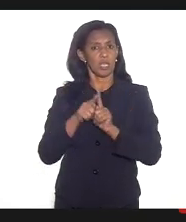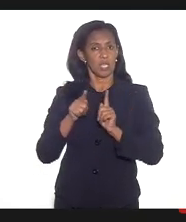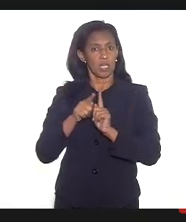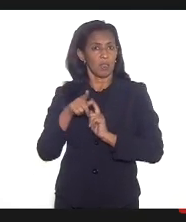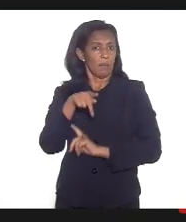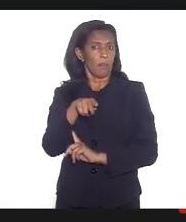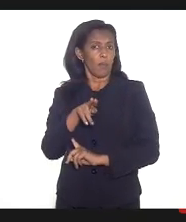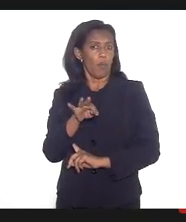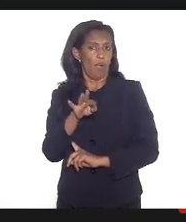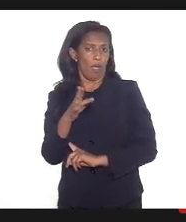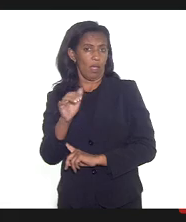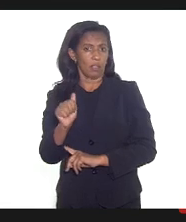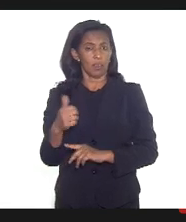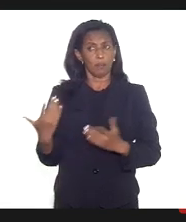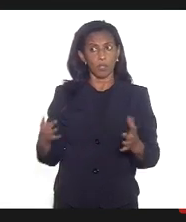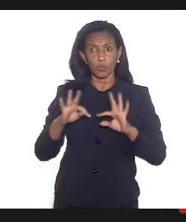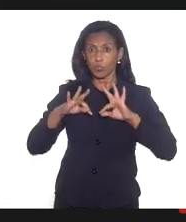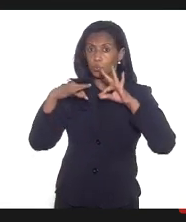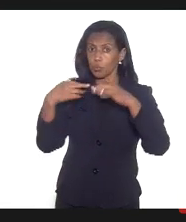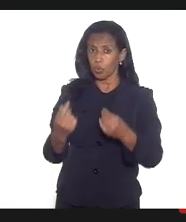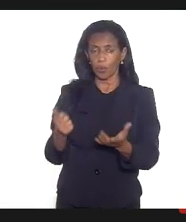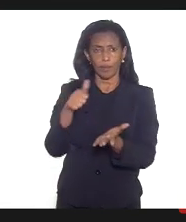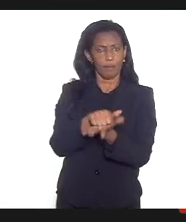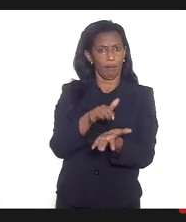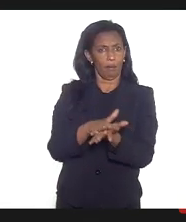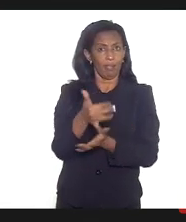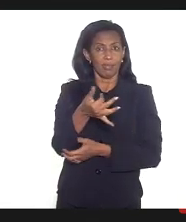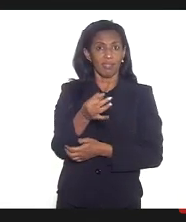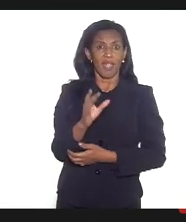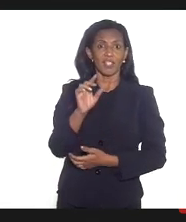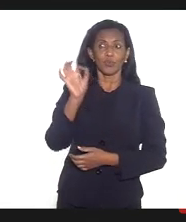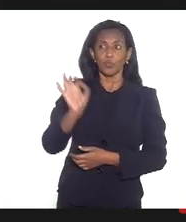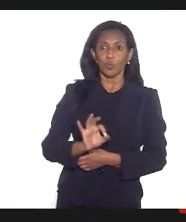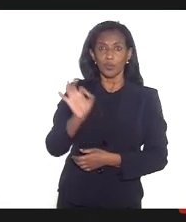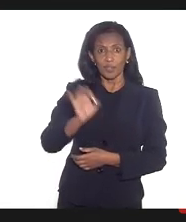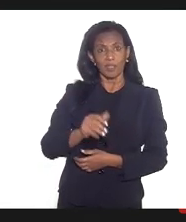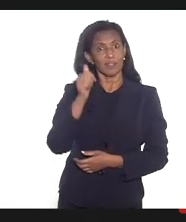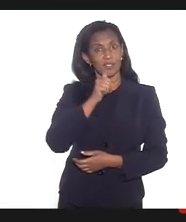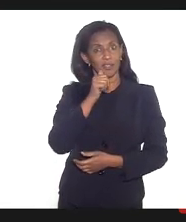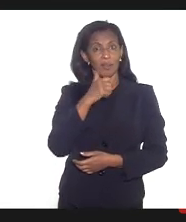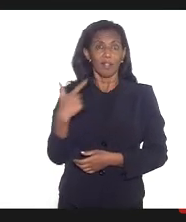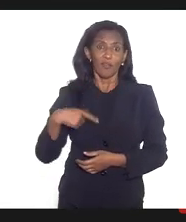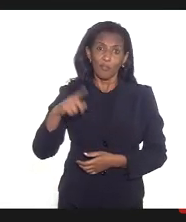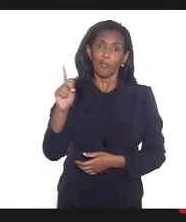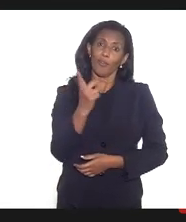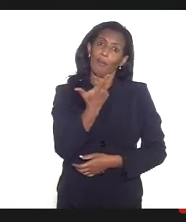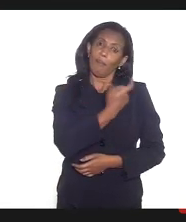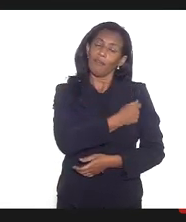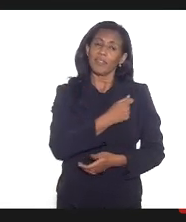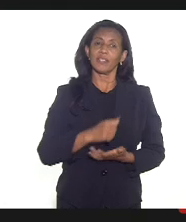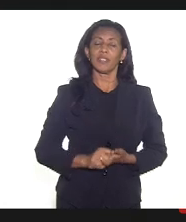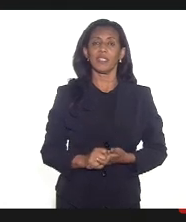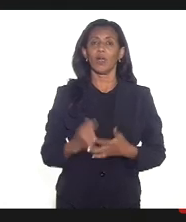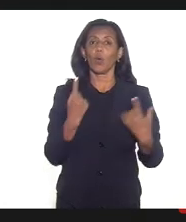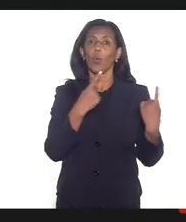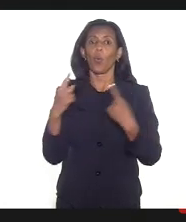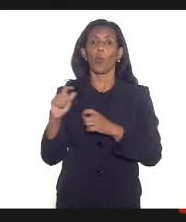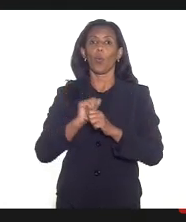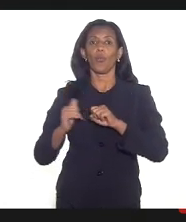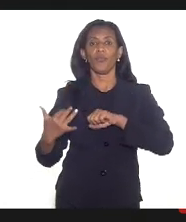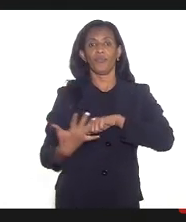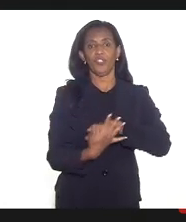porém por conta de tudo isso apenas dez porcento das Gestantes tomaram a vacina contra